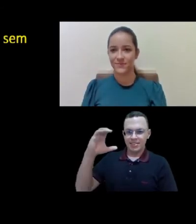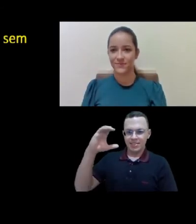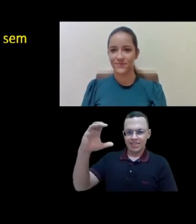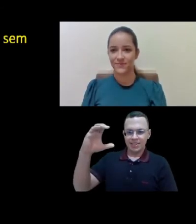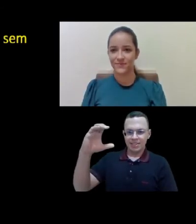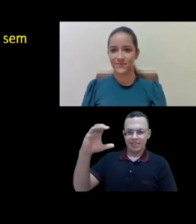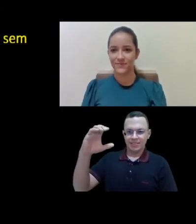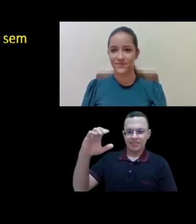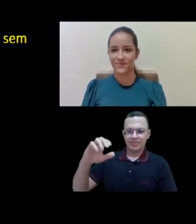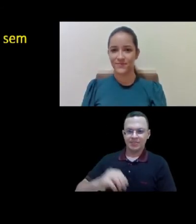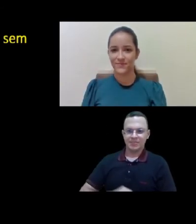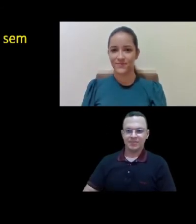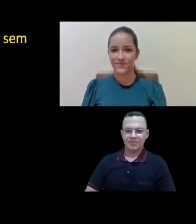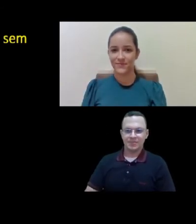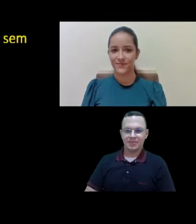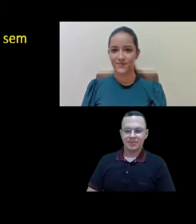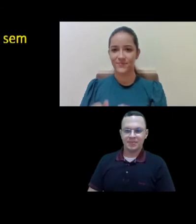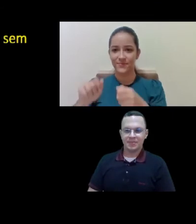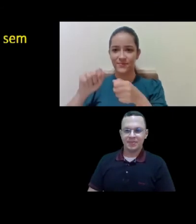C,